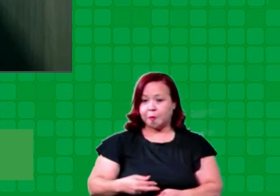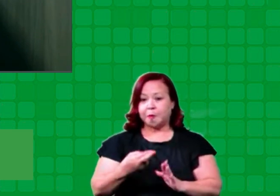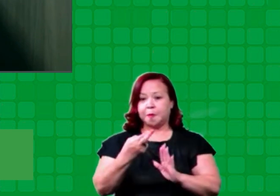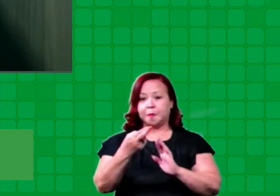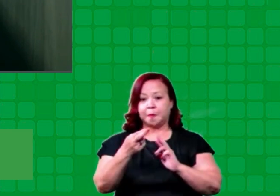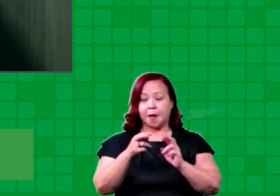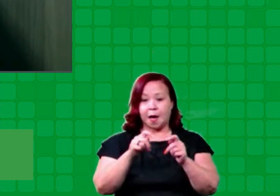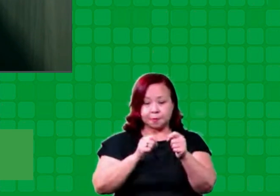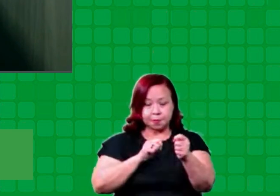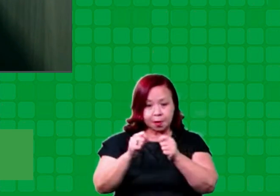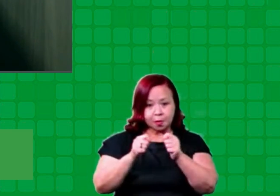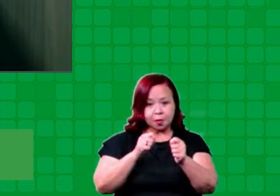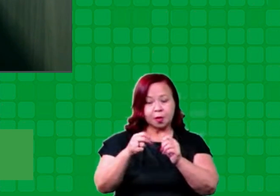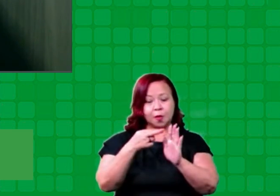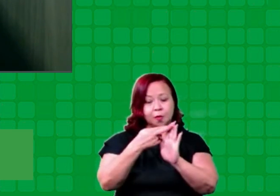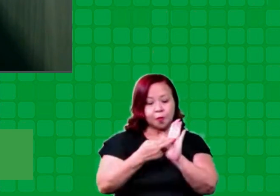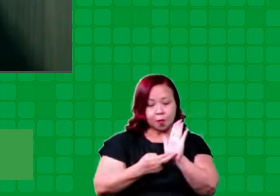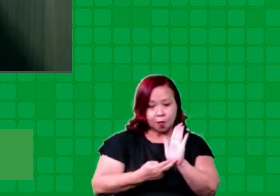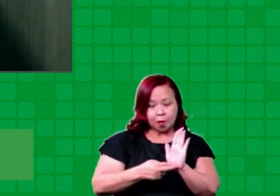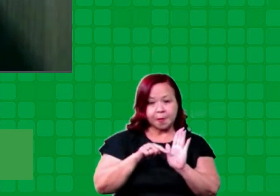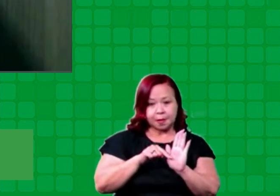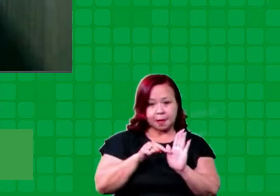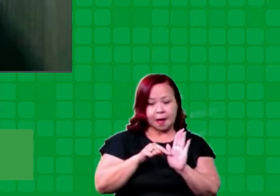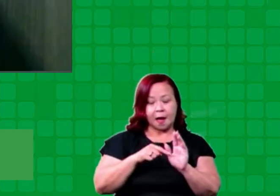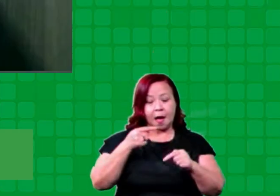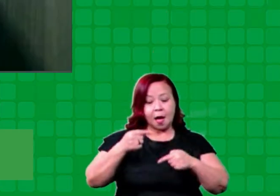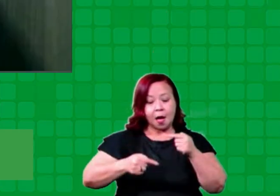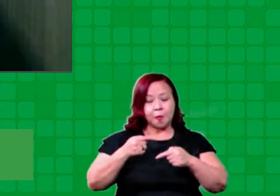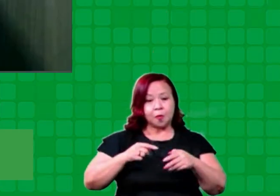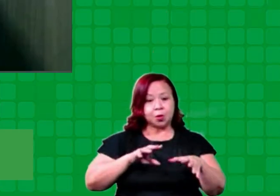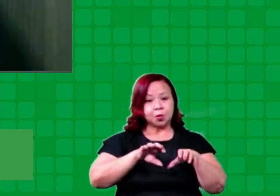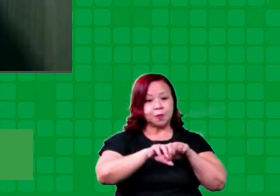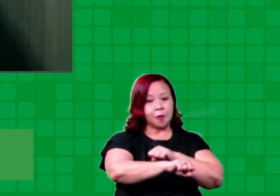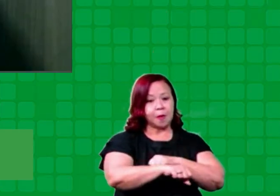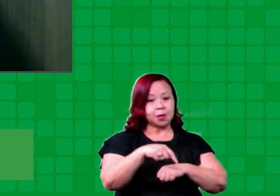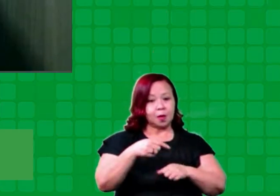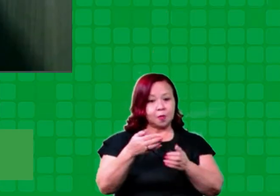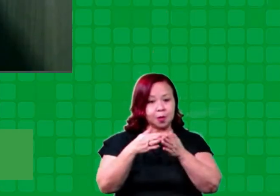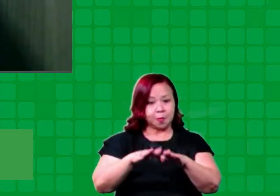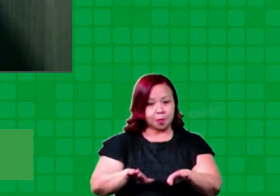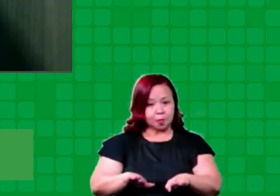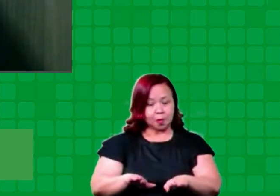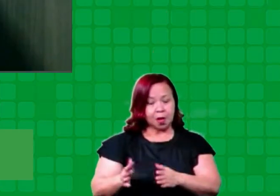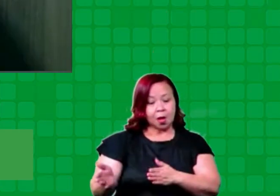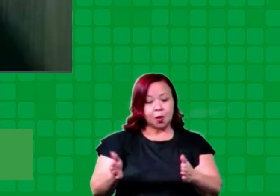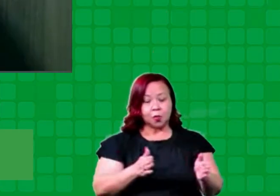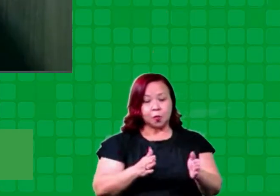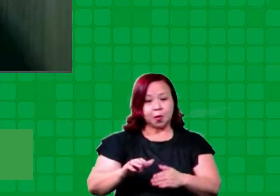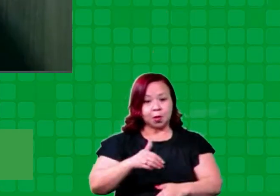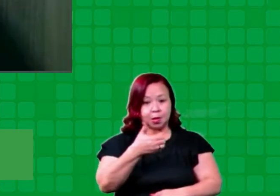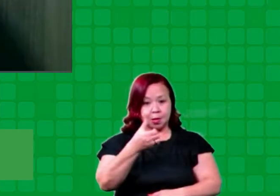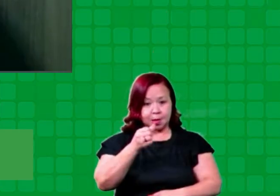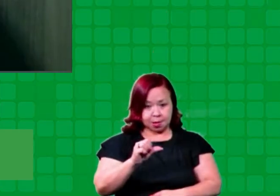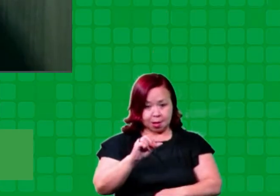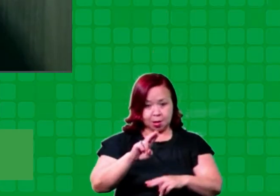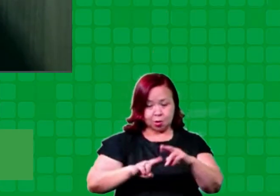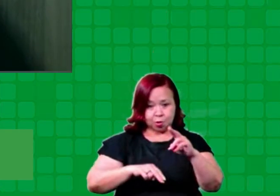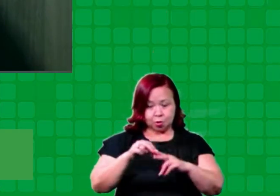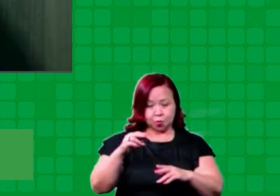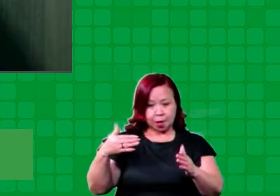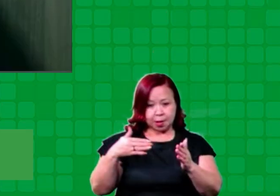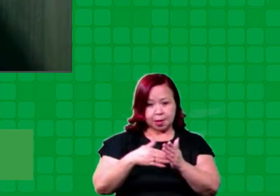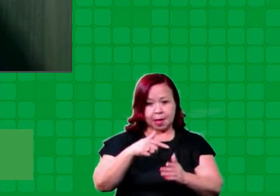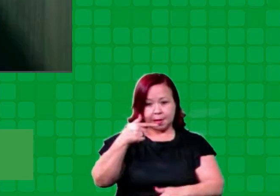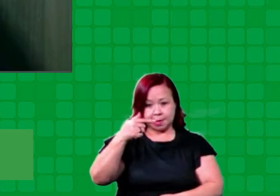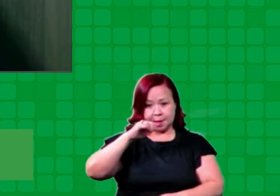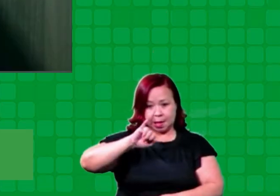da política de informação desse repositório, no período de 16 de junho a 7 de julho, por isso que esse processo não